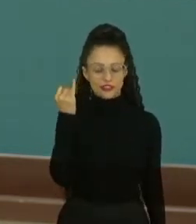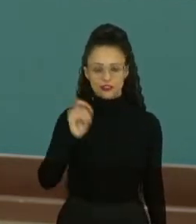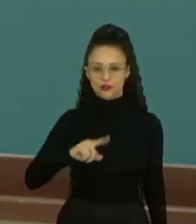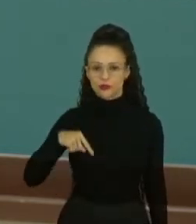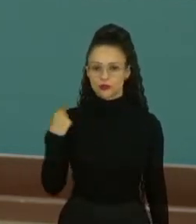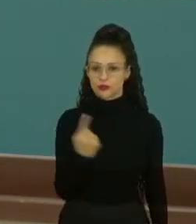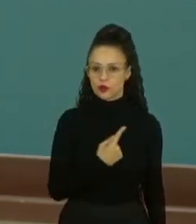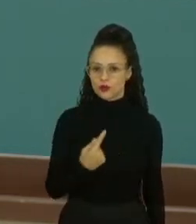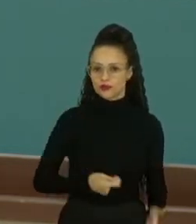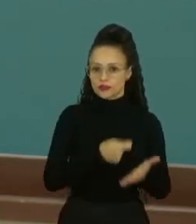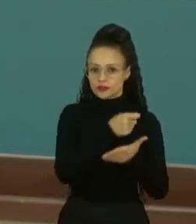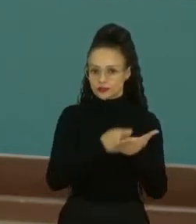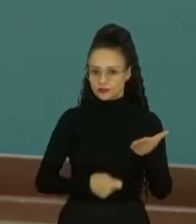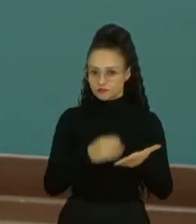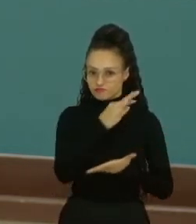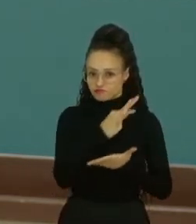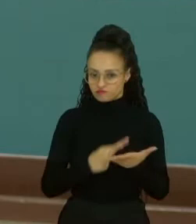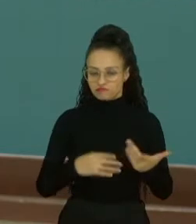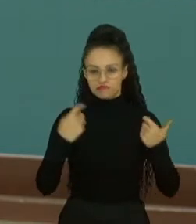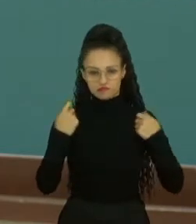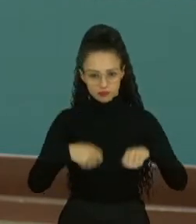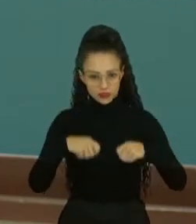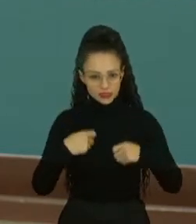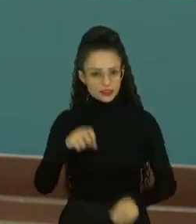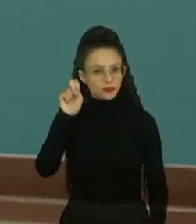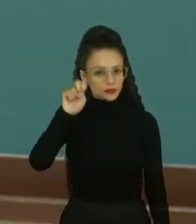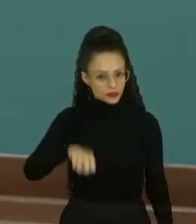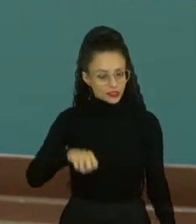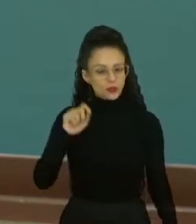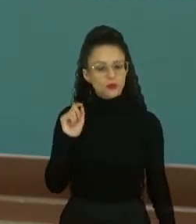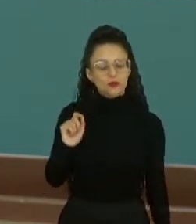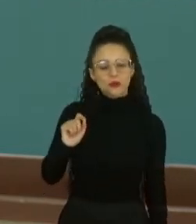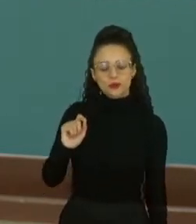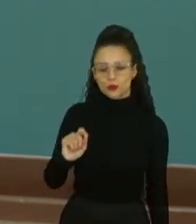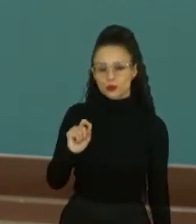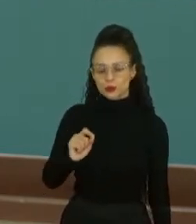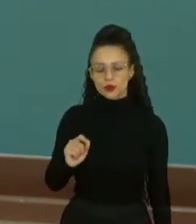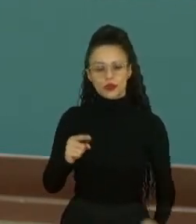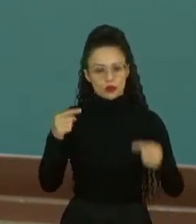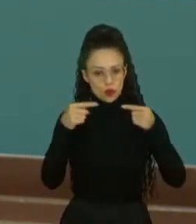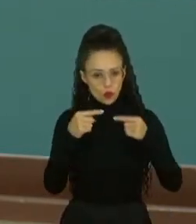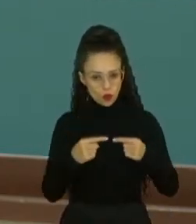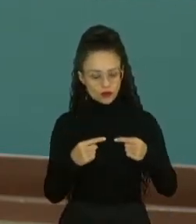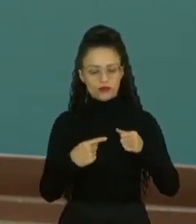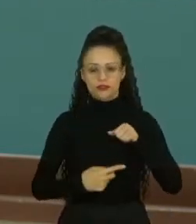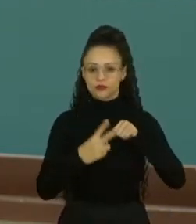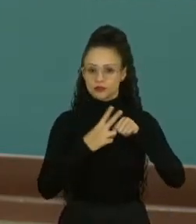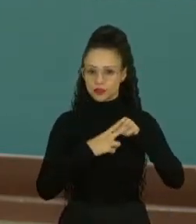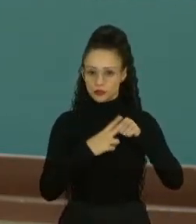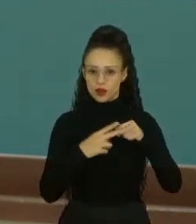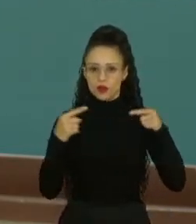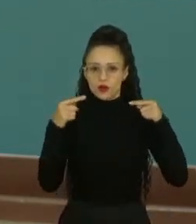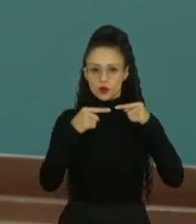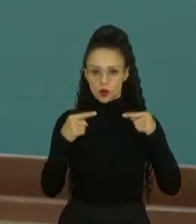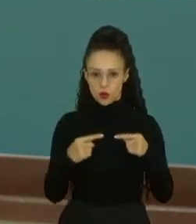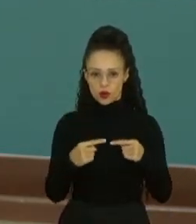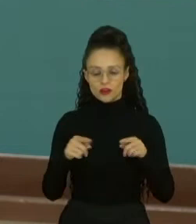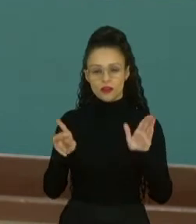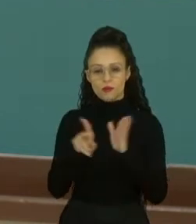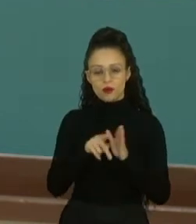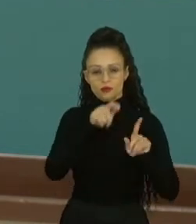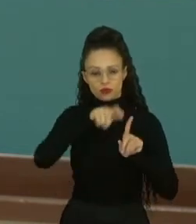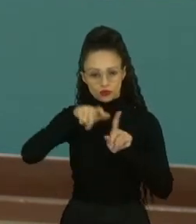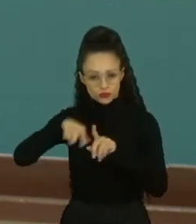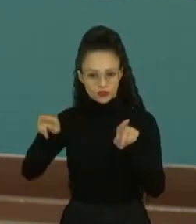nós escrevemos um texto, nós precisamos sim ter ali tanto a concordância verbal quanto a concordância nominal,